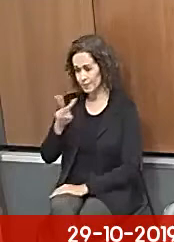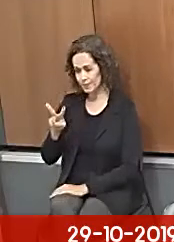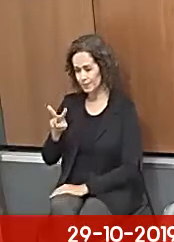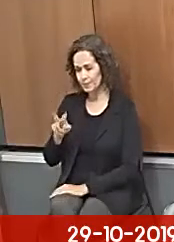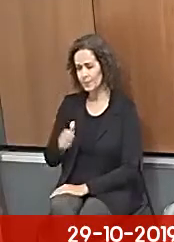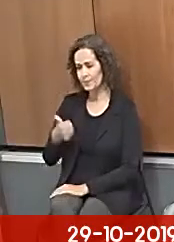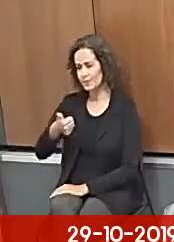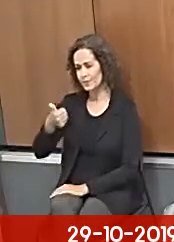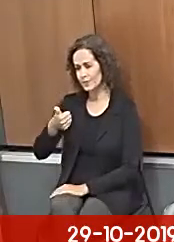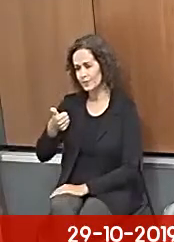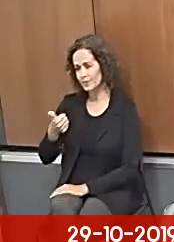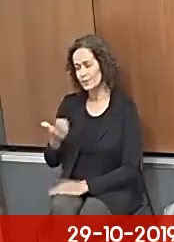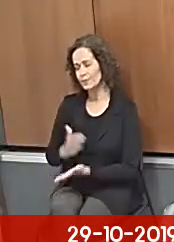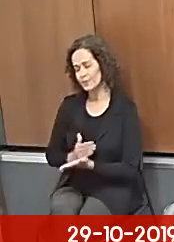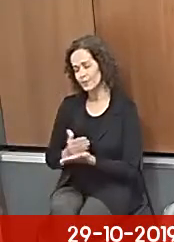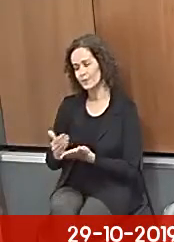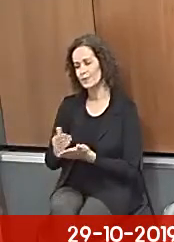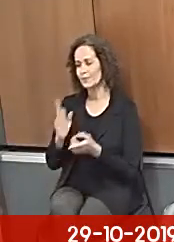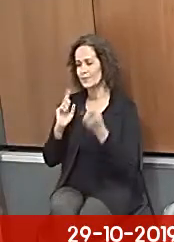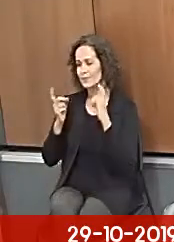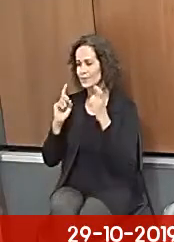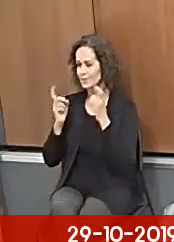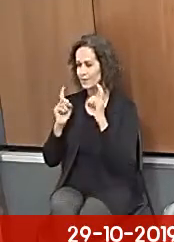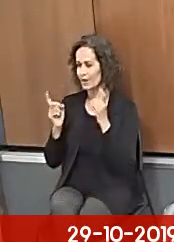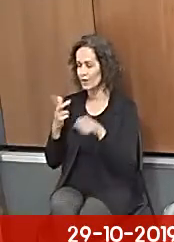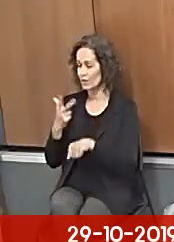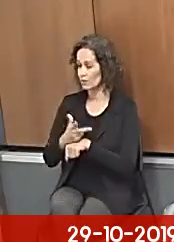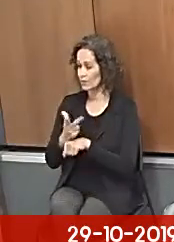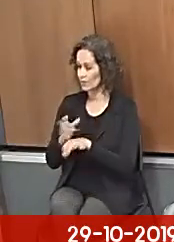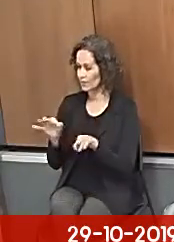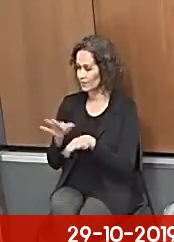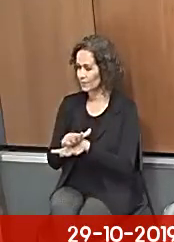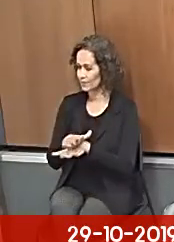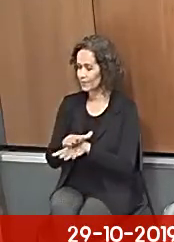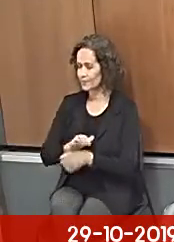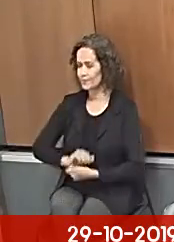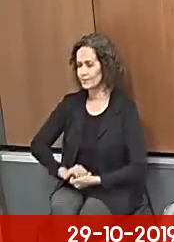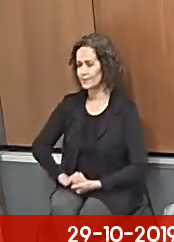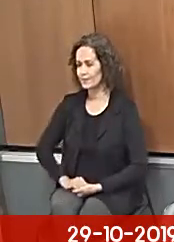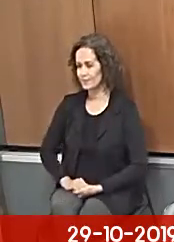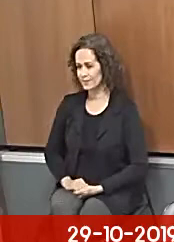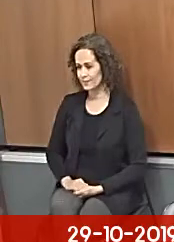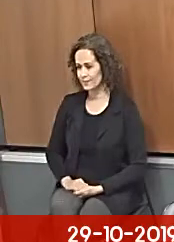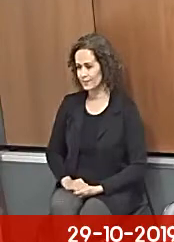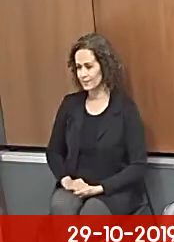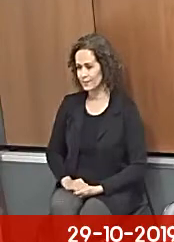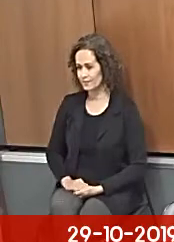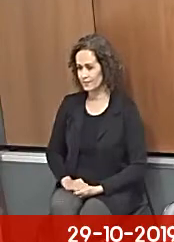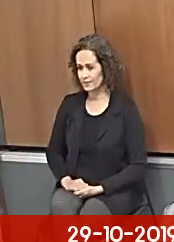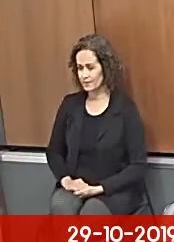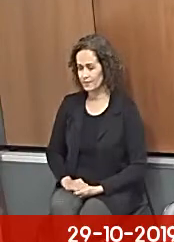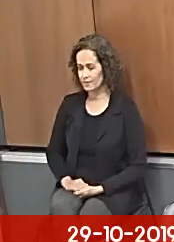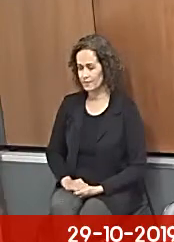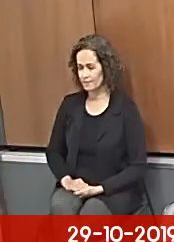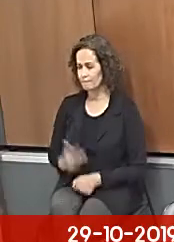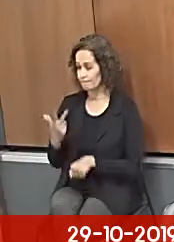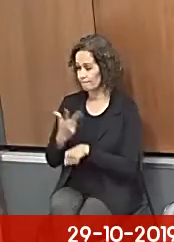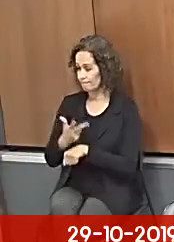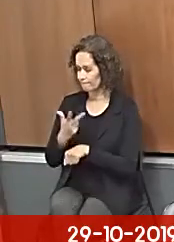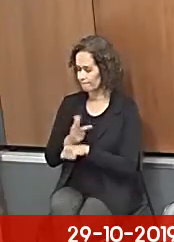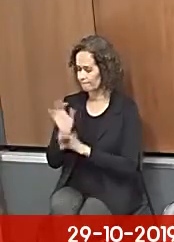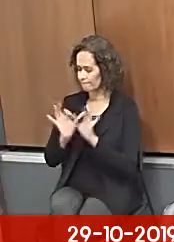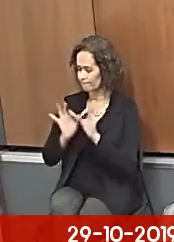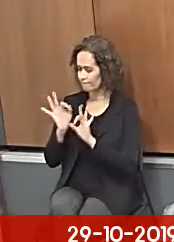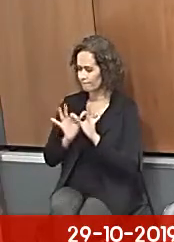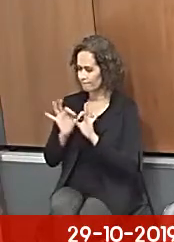o ambiente dessa nossa reunião. Tem um vídeo pronto aí? Tem, tá, já estão providenciando?